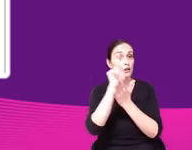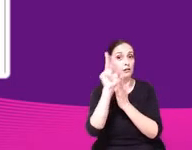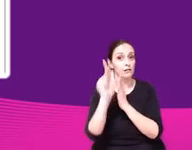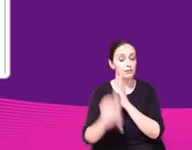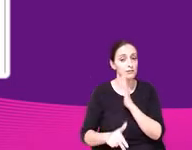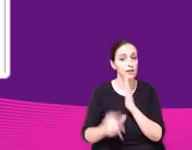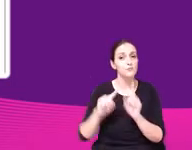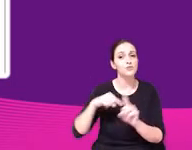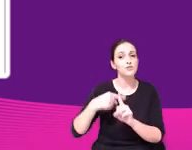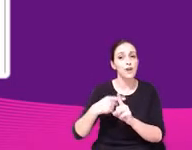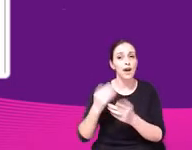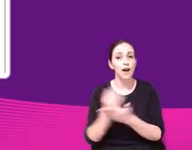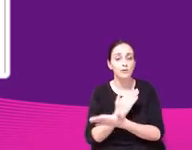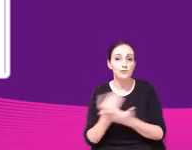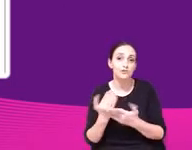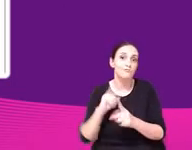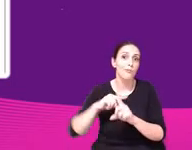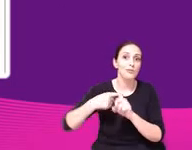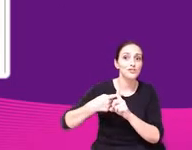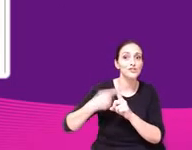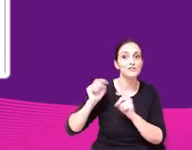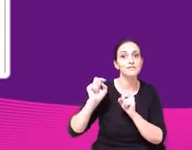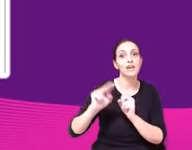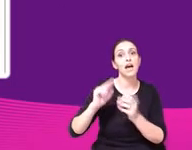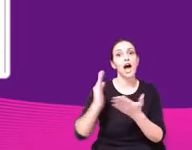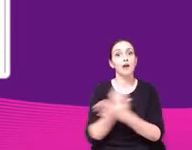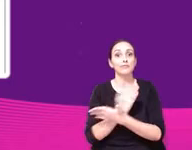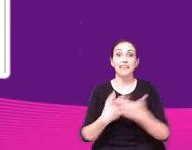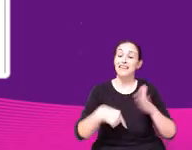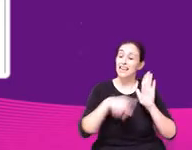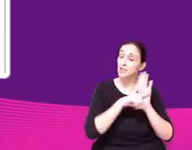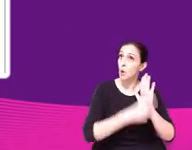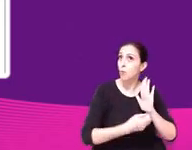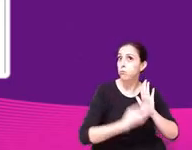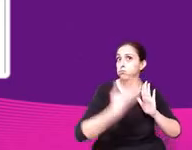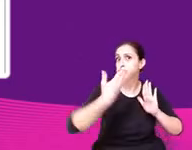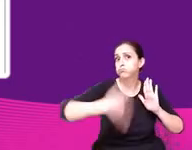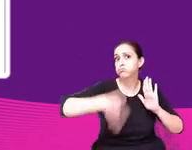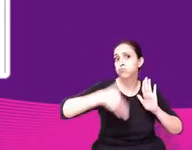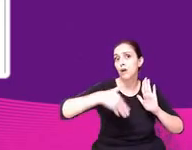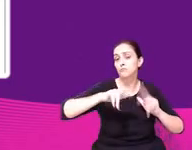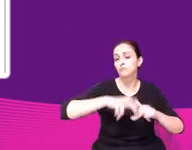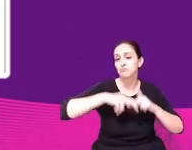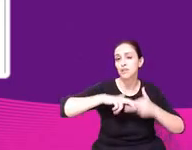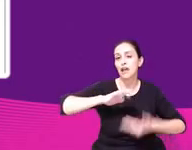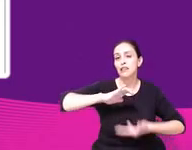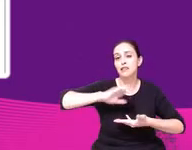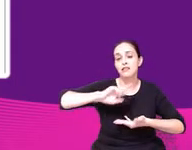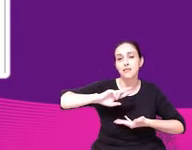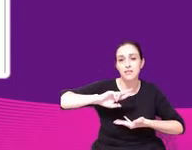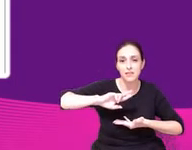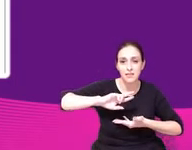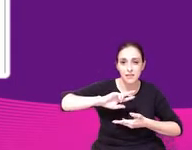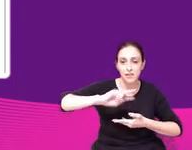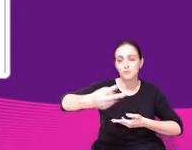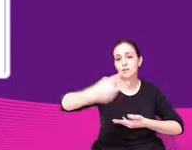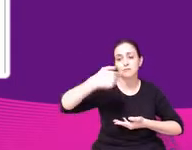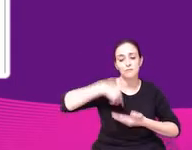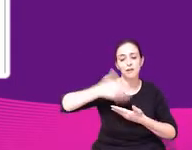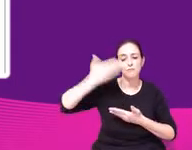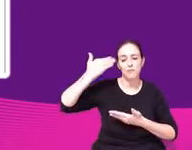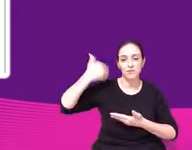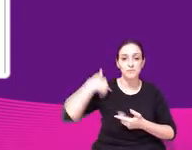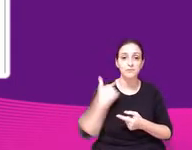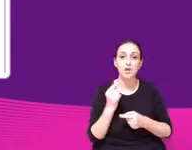positivos, alguns aspectos positivos e muitos aspectos negativos que nós tínhamos no transplante naquela época. E coloquei como